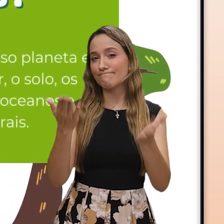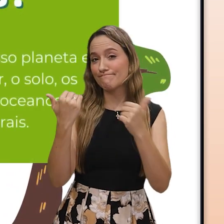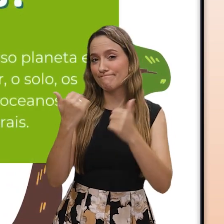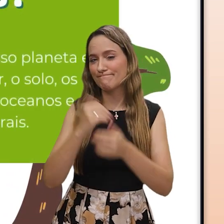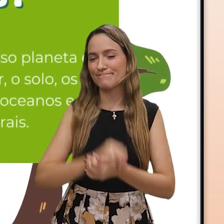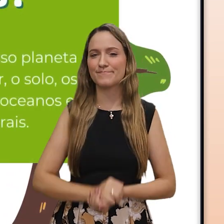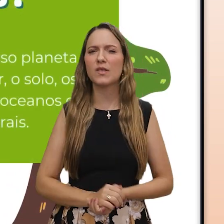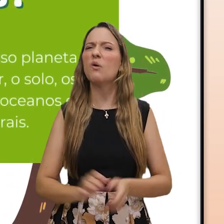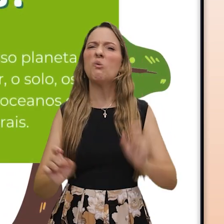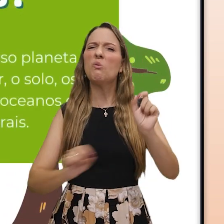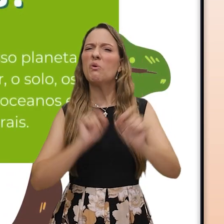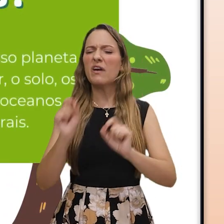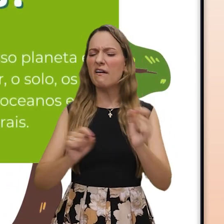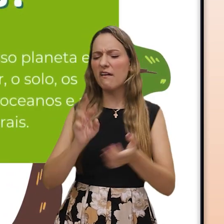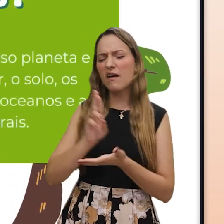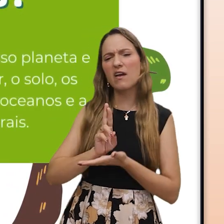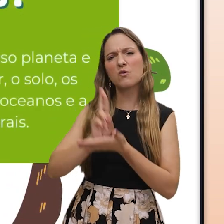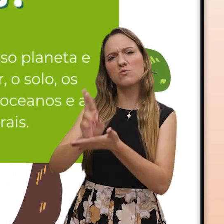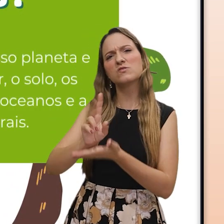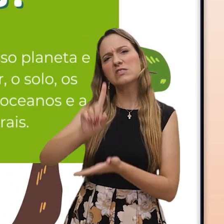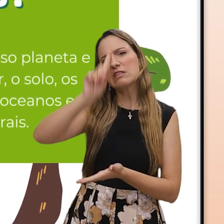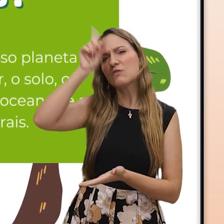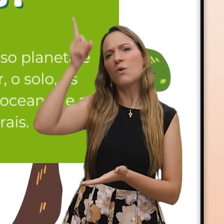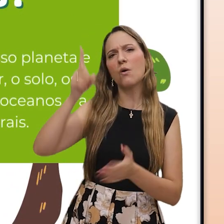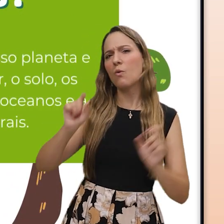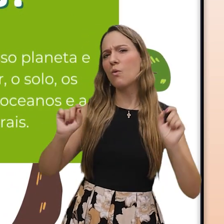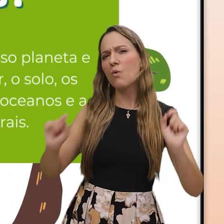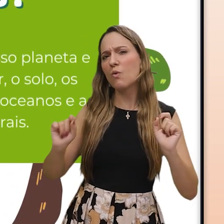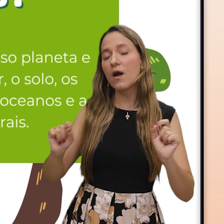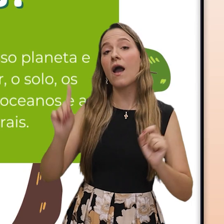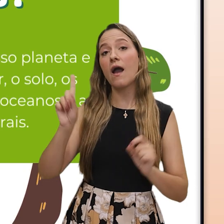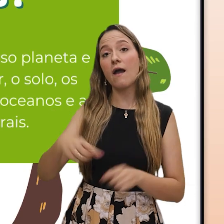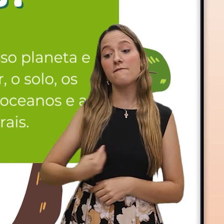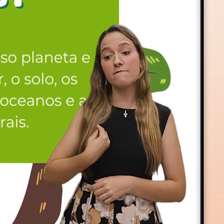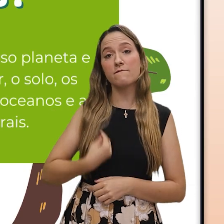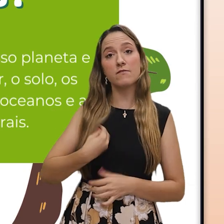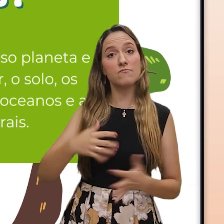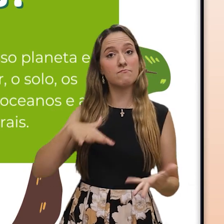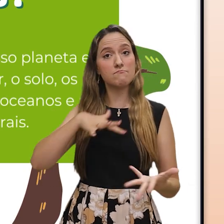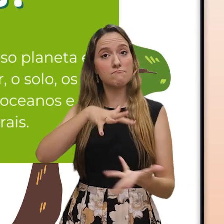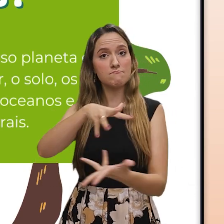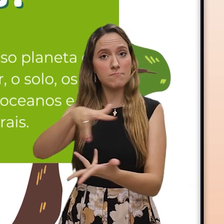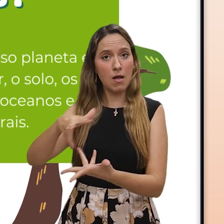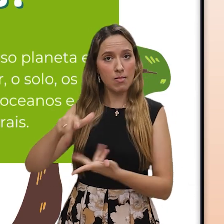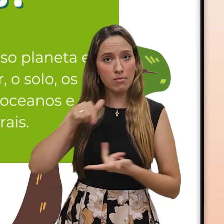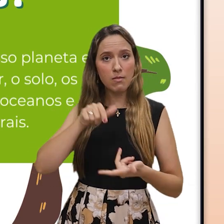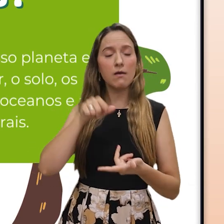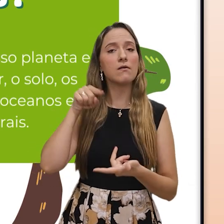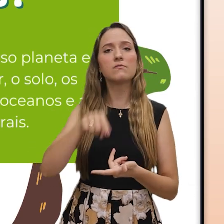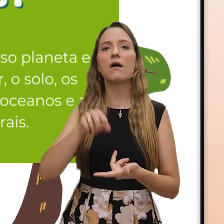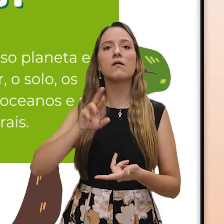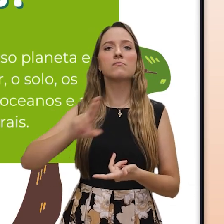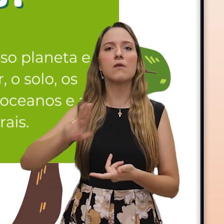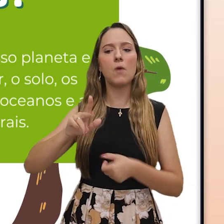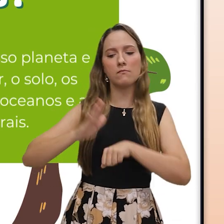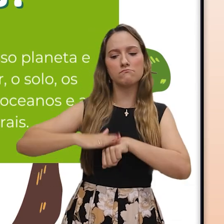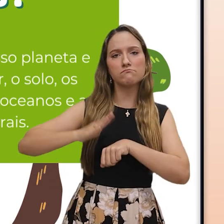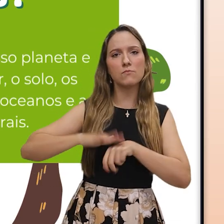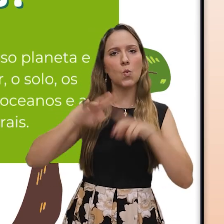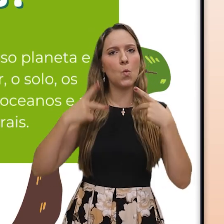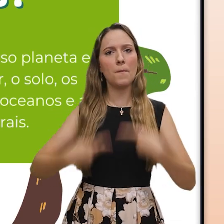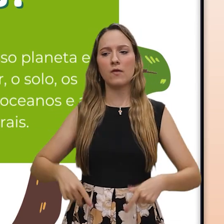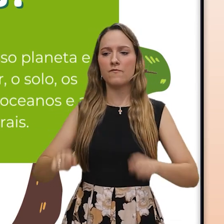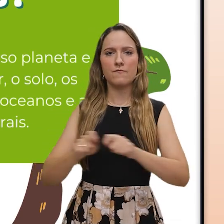Bora lá! O que são, na realidade, recursos naturais? São recursos que existem em nosso planeta e não são fruto